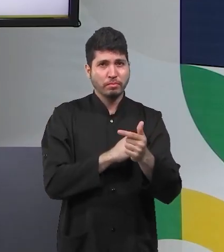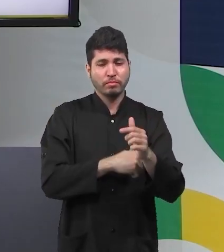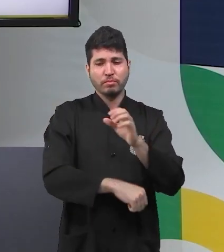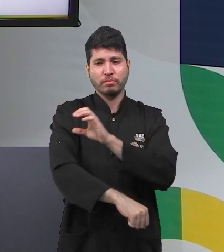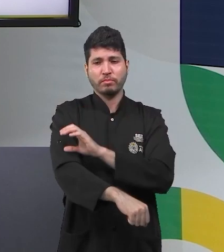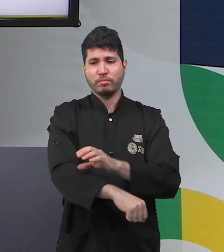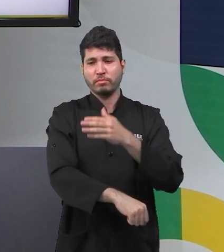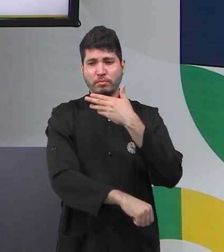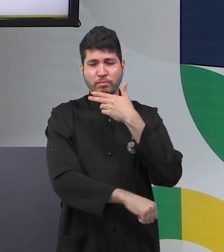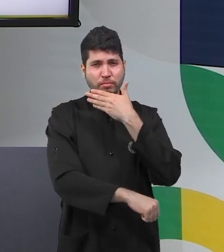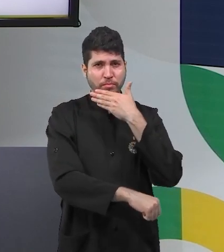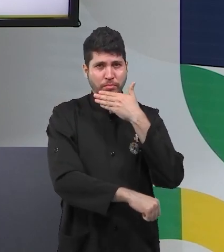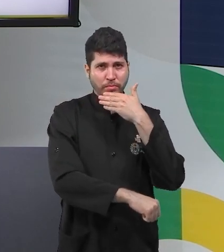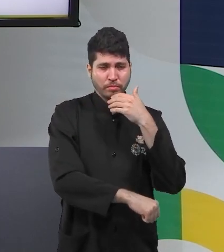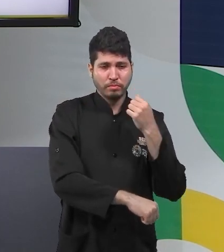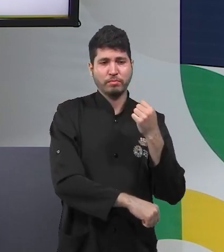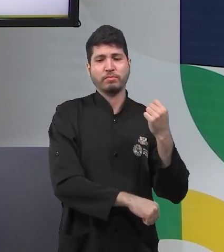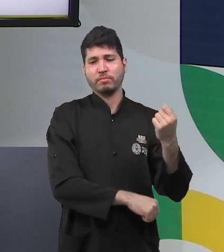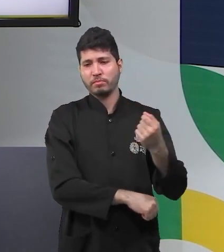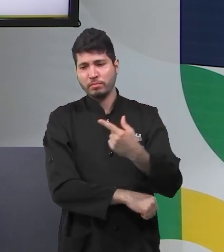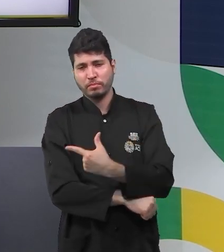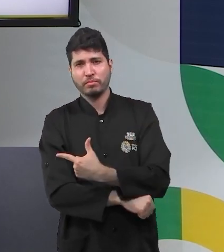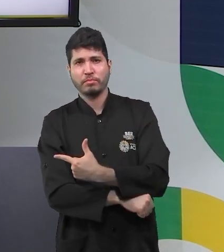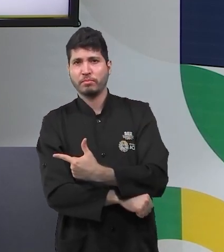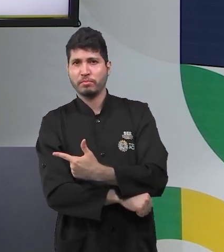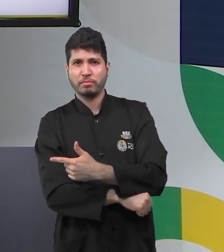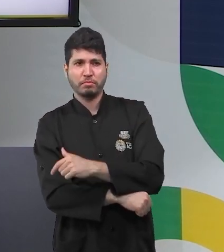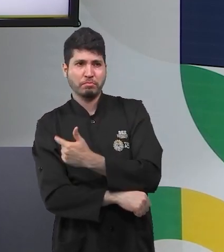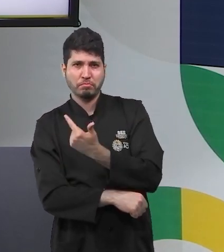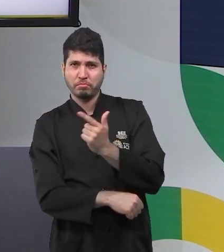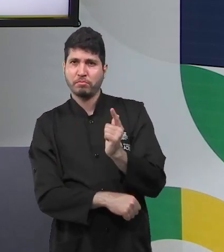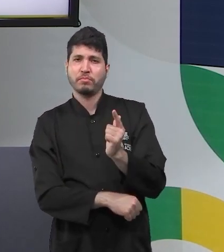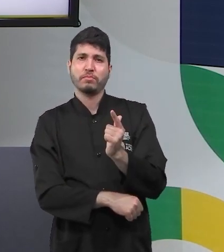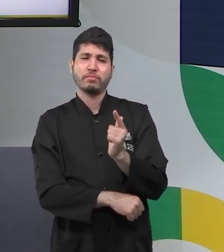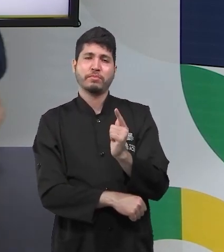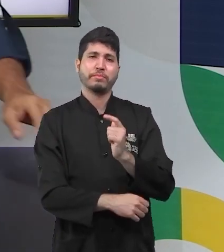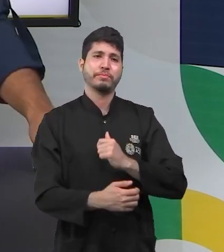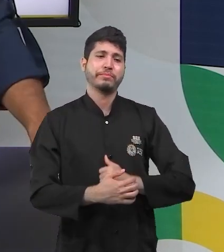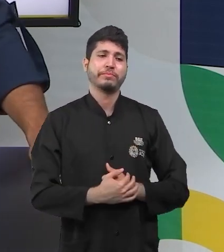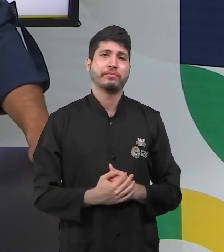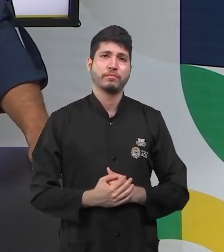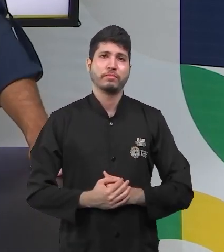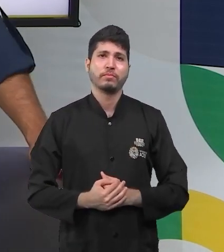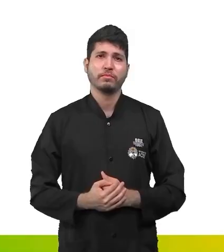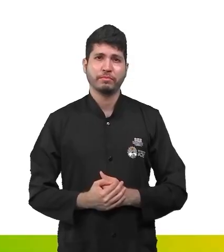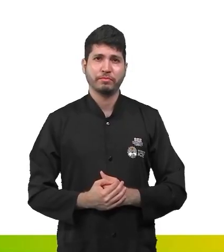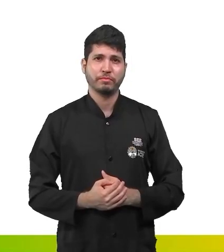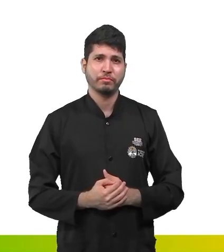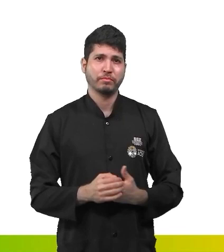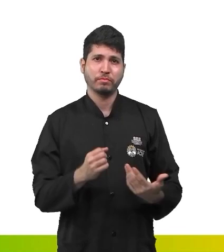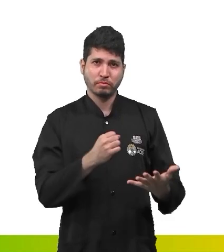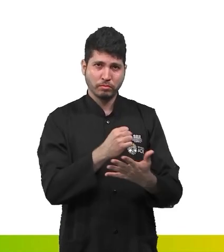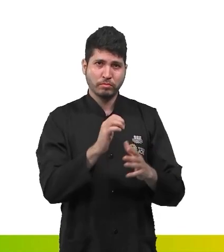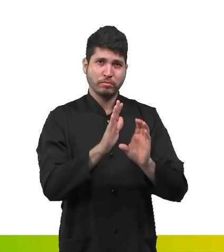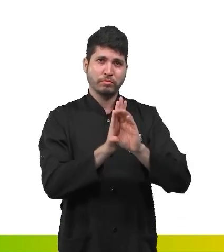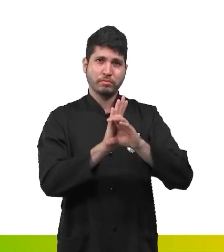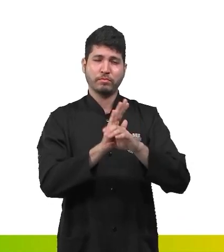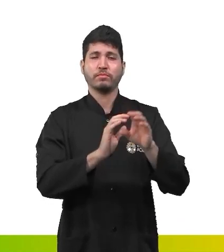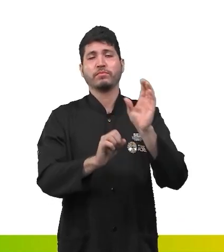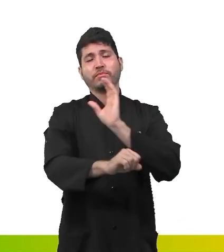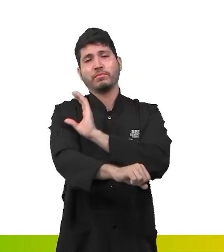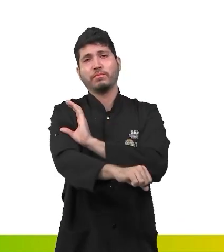apesar de haver essa subjugação, esse preceito de sou melhor, mas a gente já sabe que não. Vamos lá. Com base no conceito de